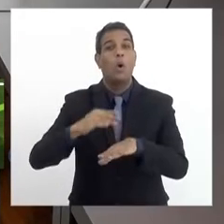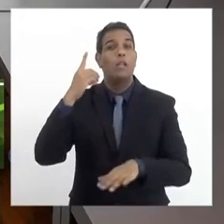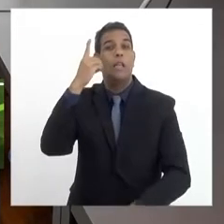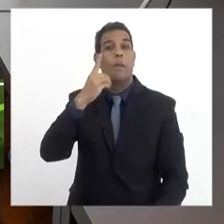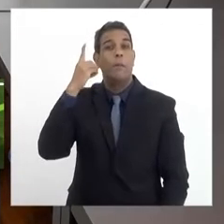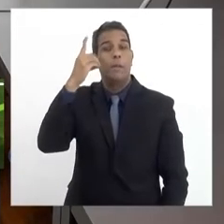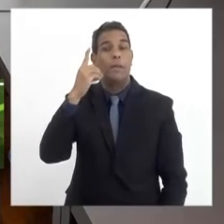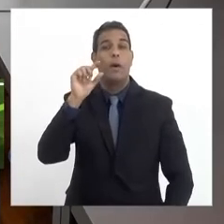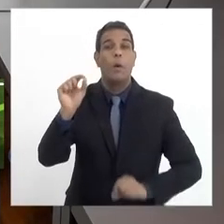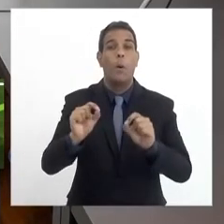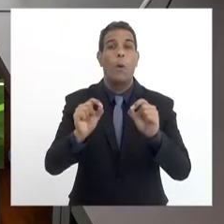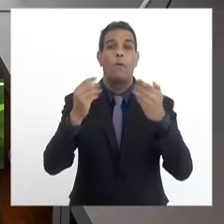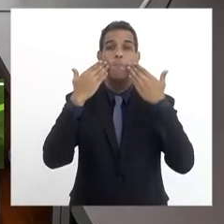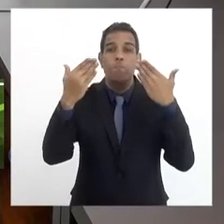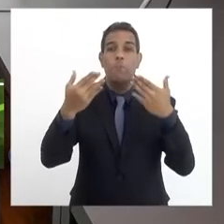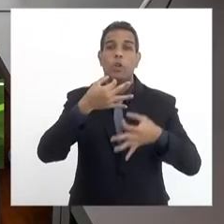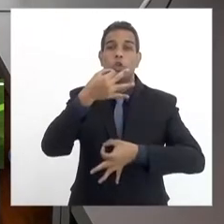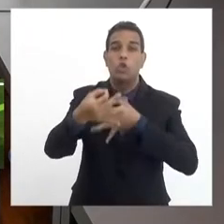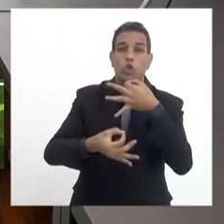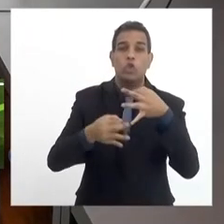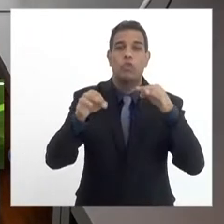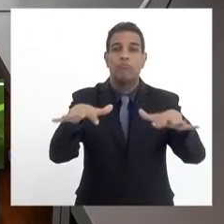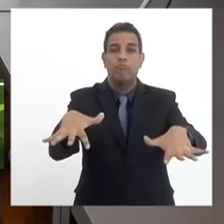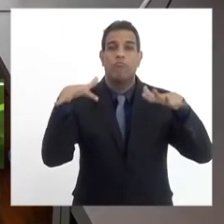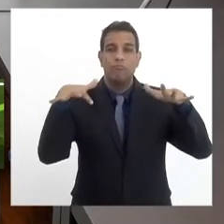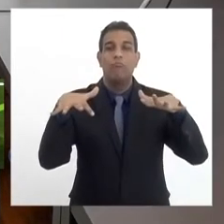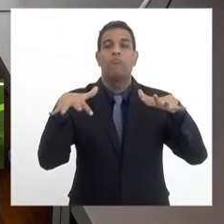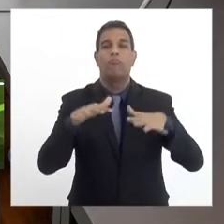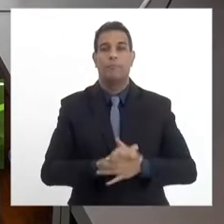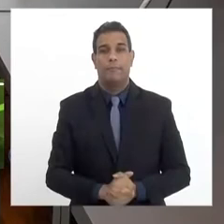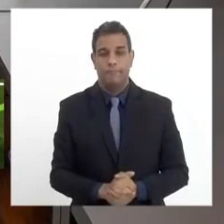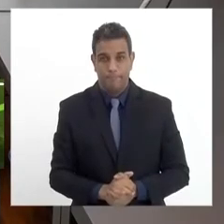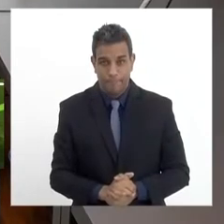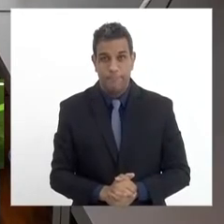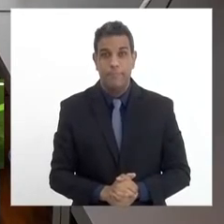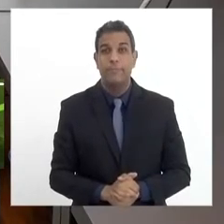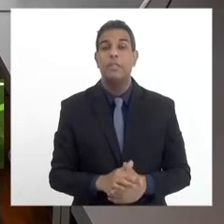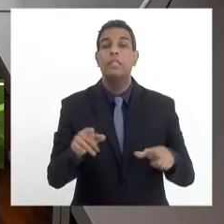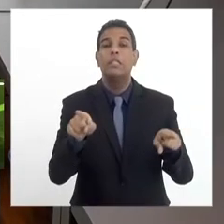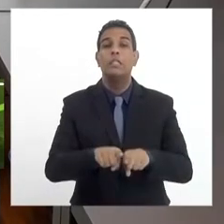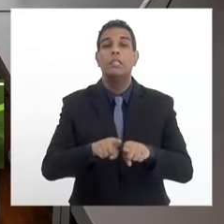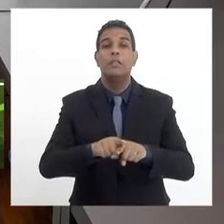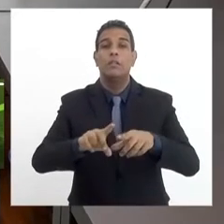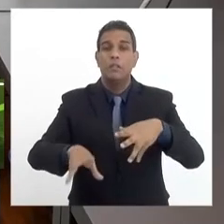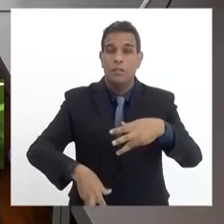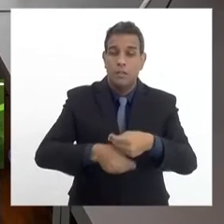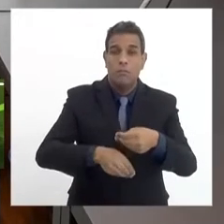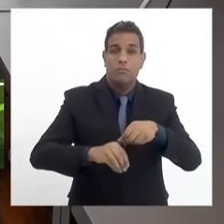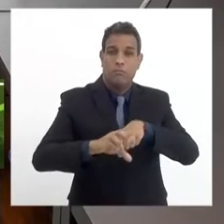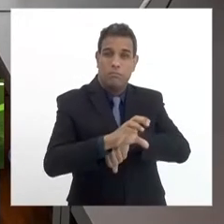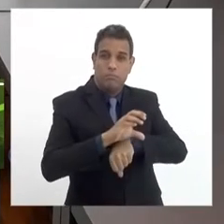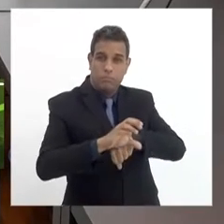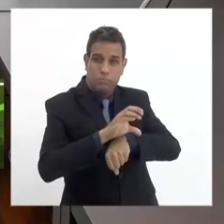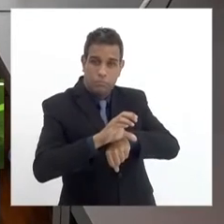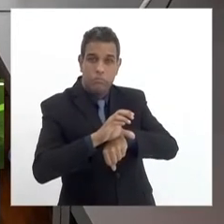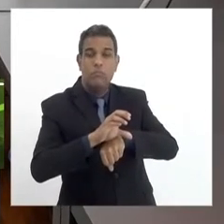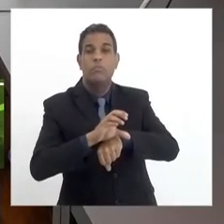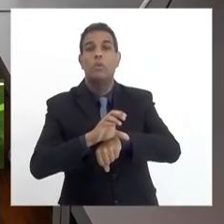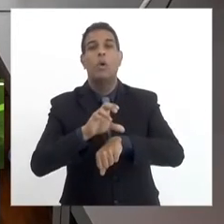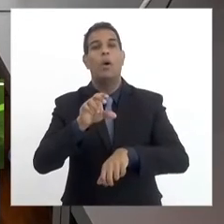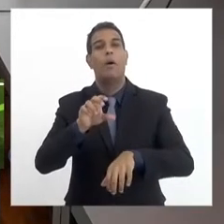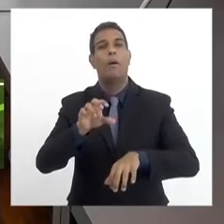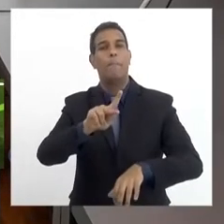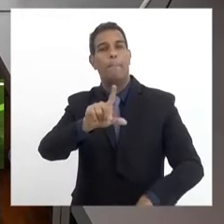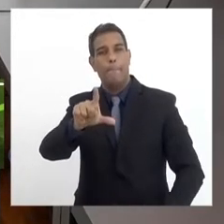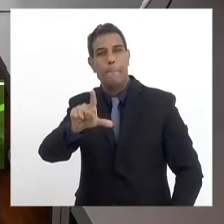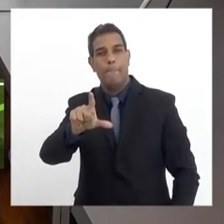Mota. O parecer sugerido em plenário na sessão de 24/3/2021 é a anexação ao projeto de